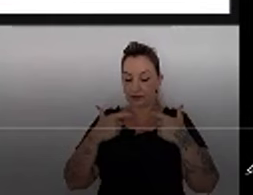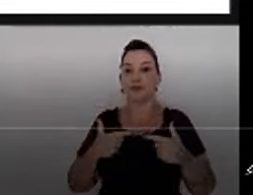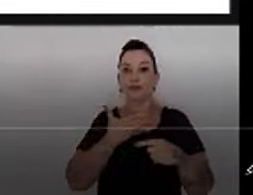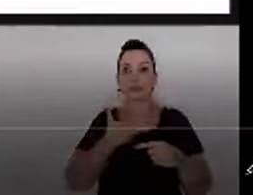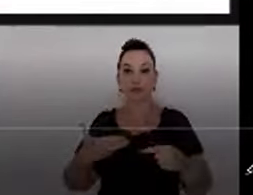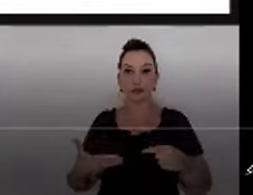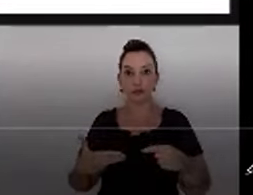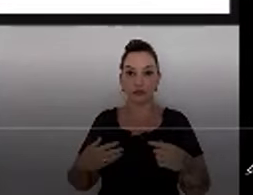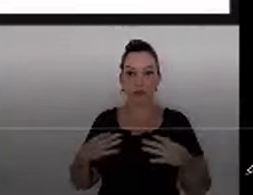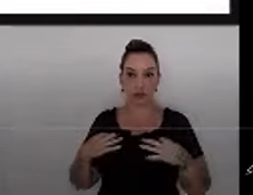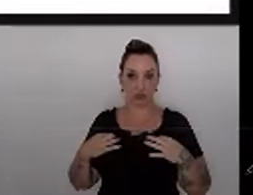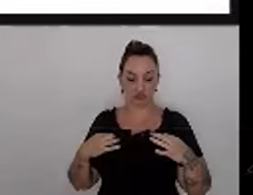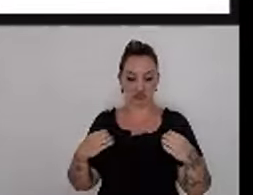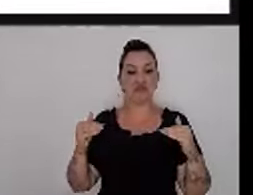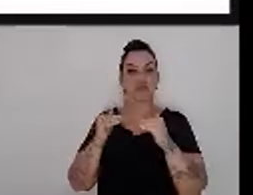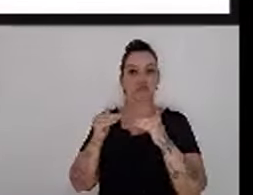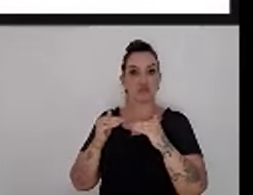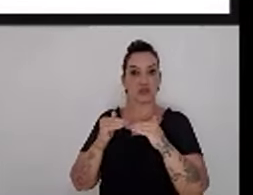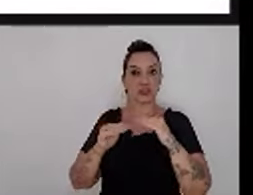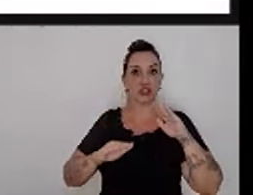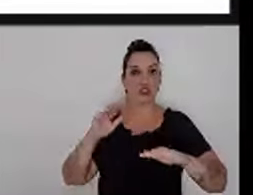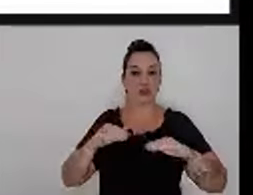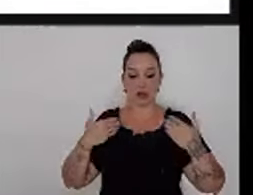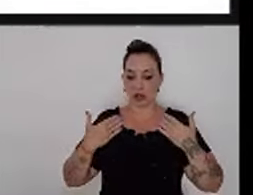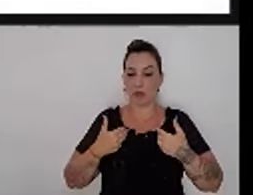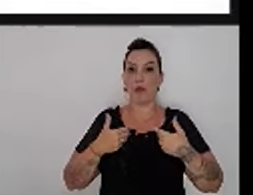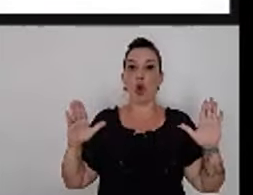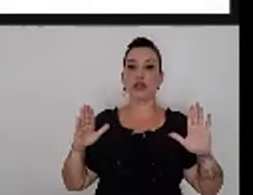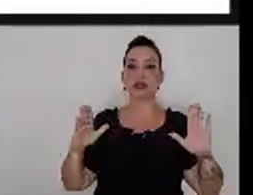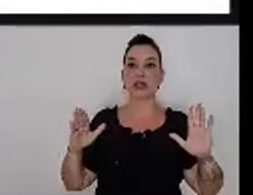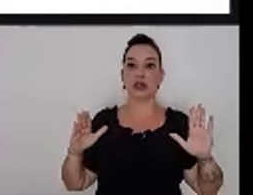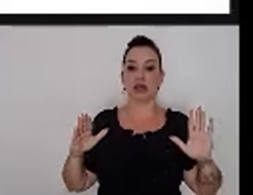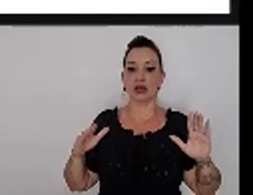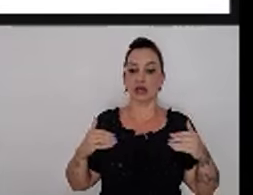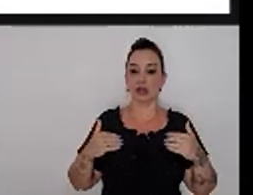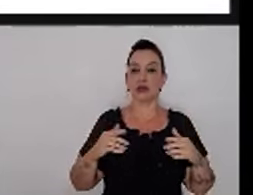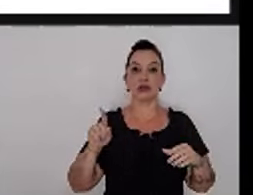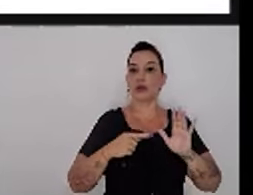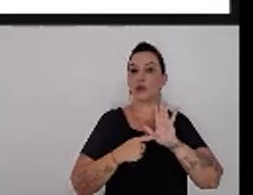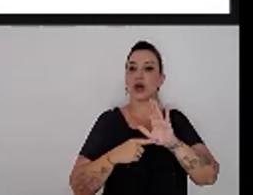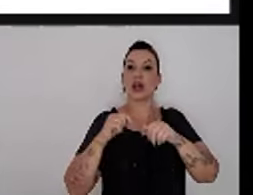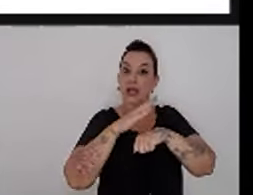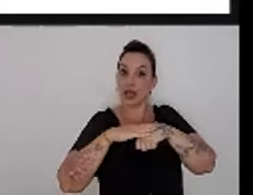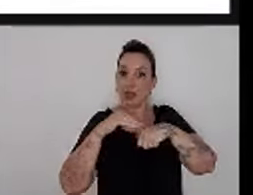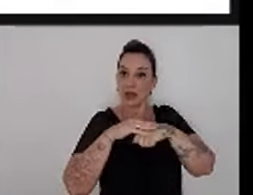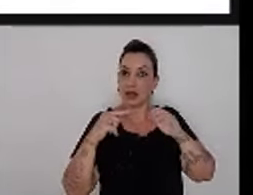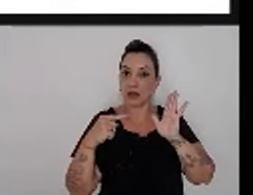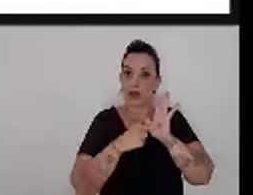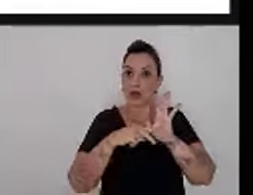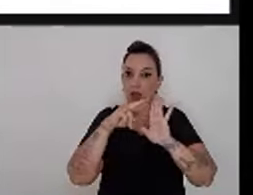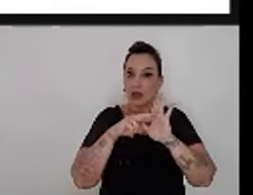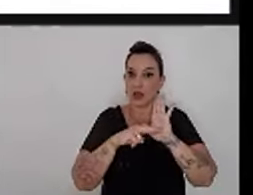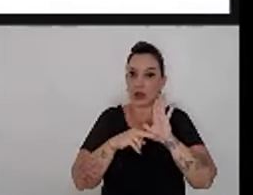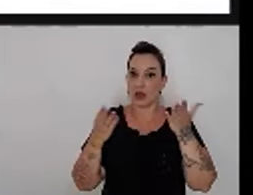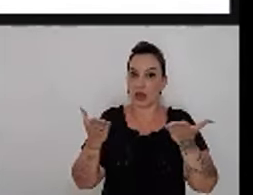público, vestir-se em conformidade ao sexo, sem mostrar o corpo, não externar afetos, indicam que as